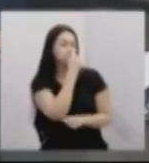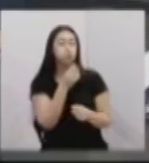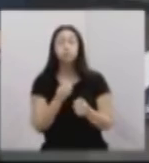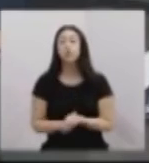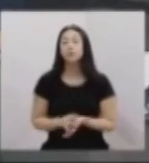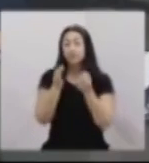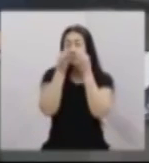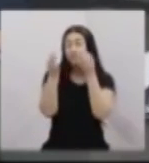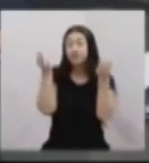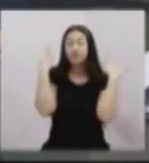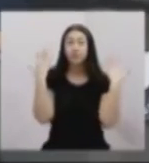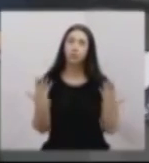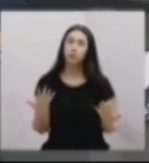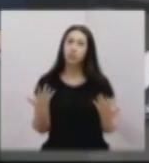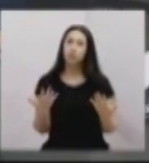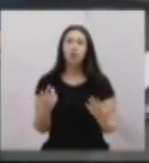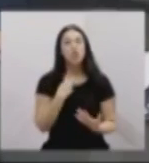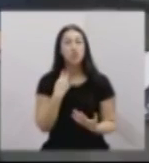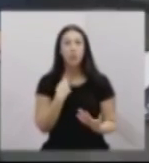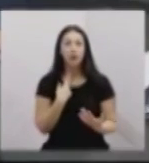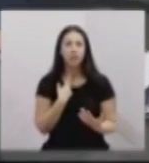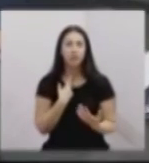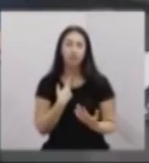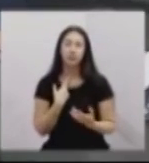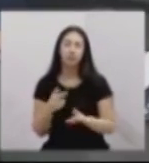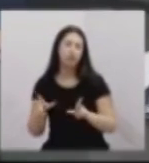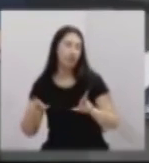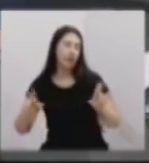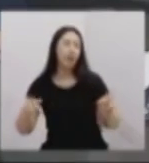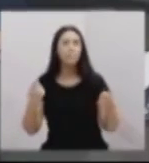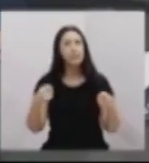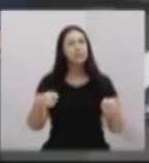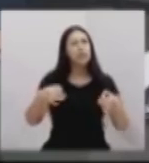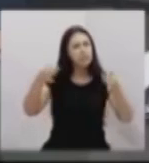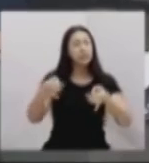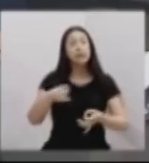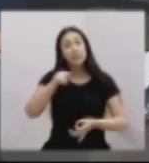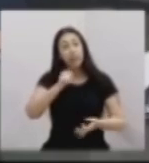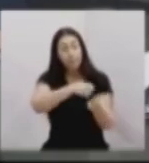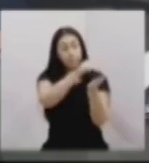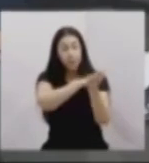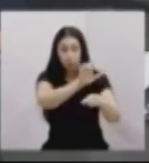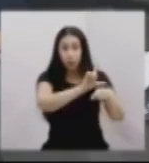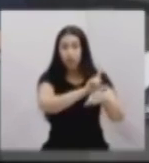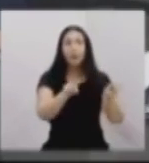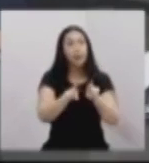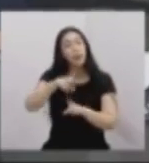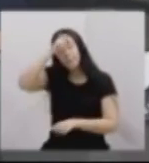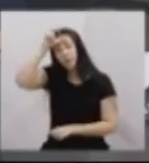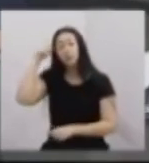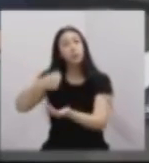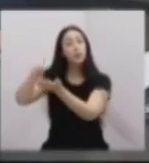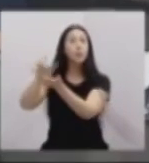trate com 2 pesos, 2 medidas. Eu acho que a gente precisa ser sério. Se é para multar o comerciante, mas a prefeitura também tem que tomar